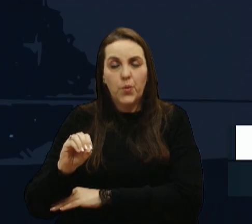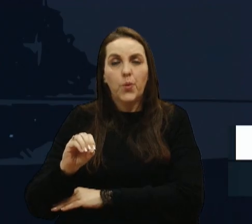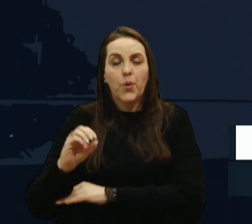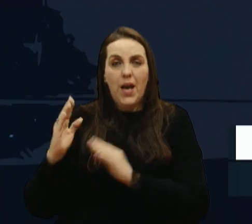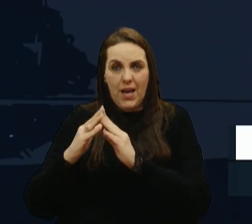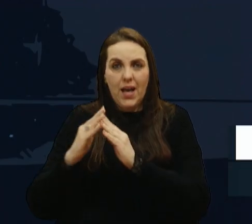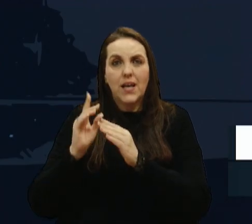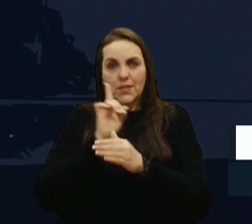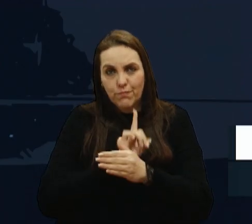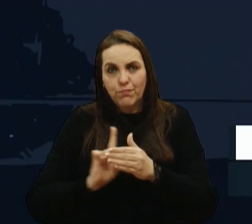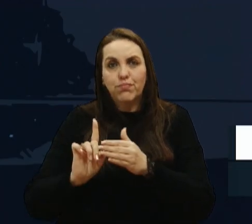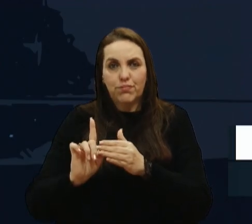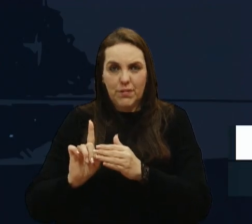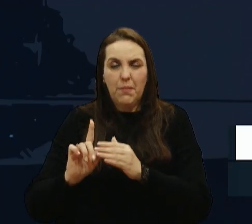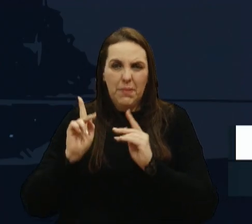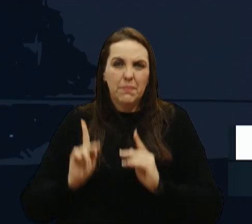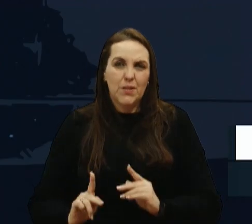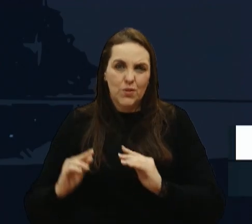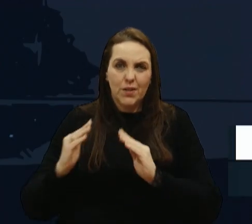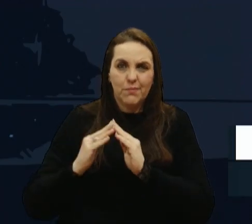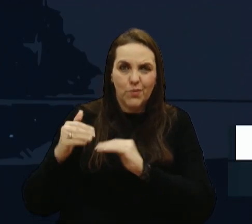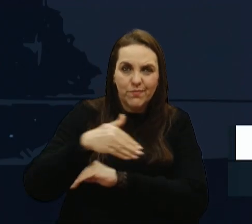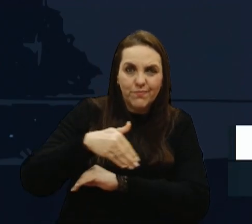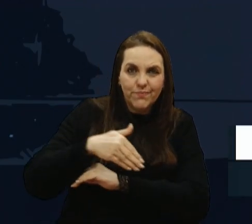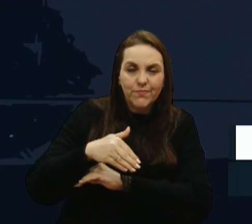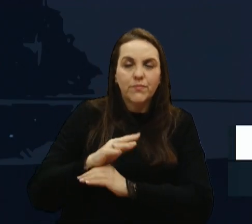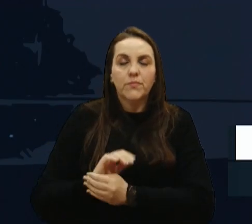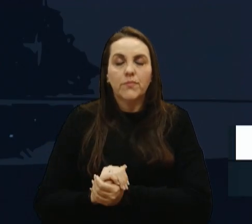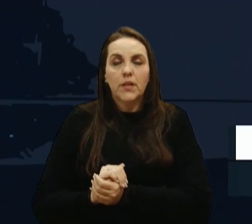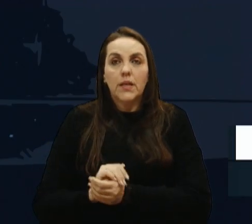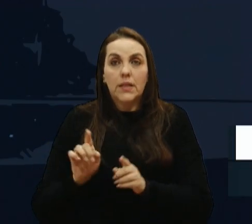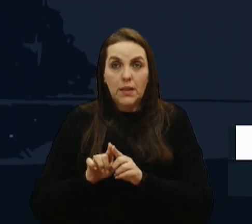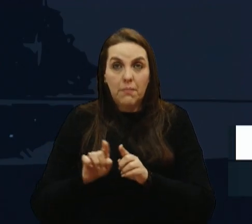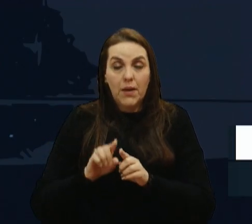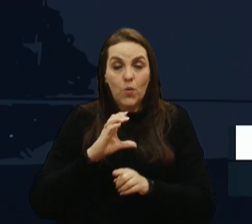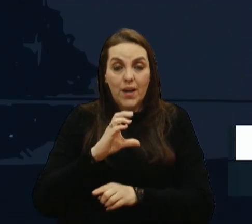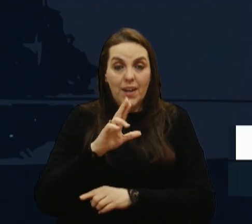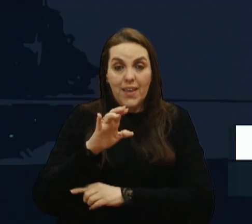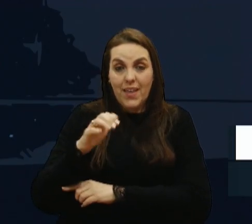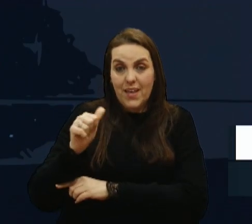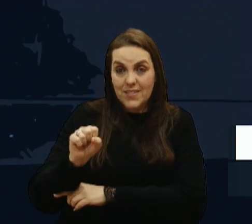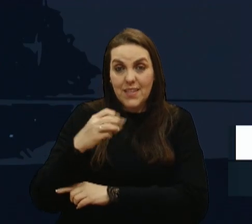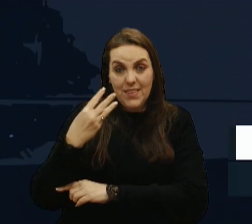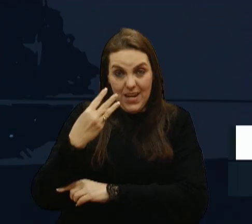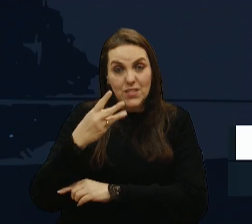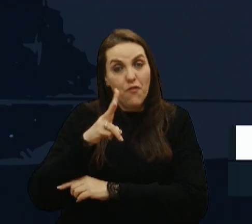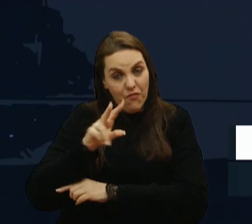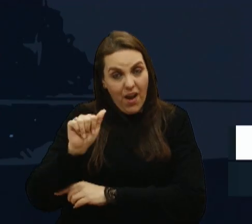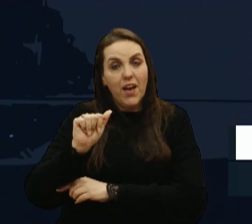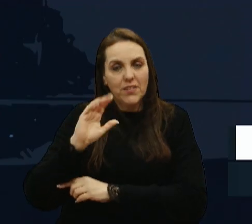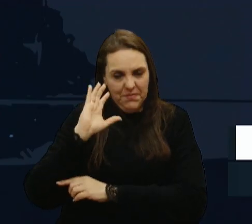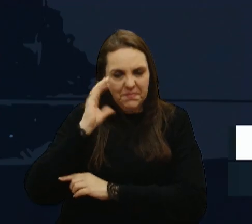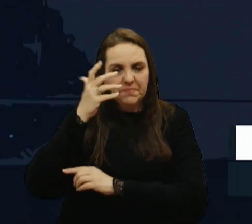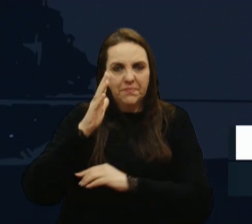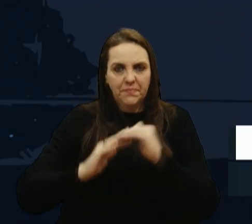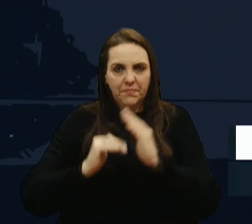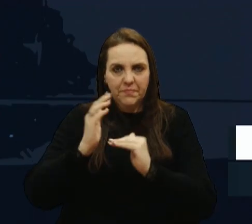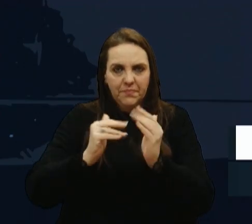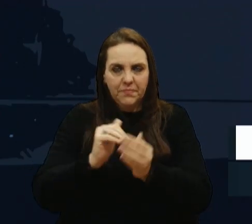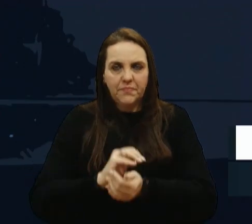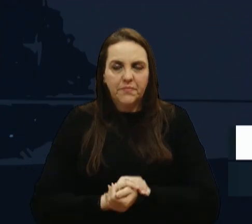de passagem, né, para morador de rua, e o CREAS 13 em implantação. Pessoal, nós atendemos